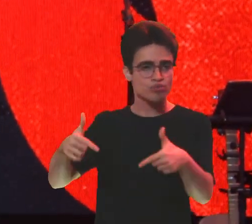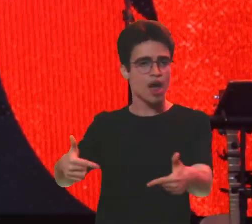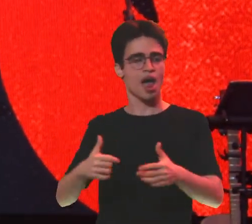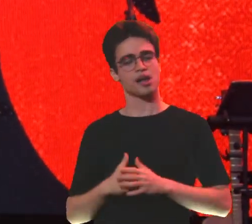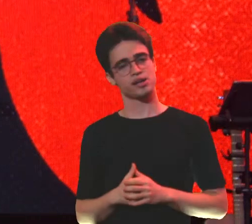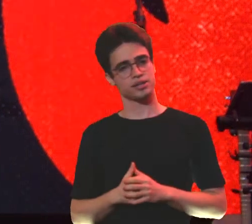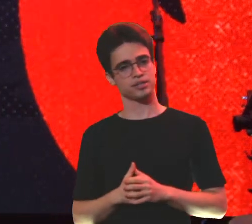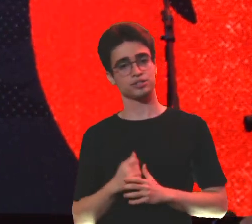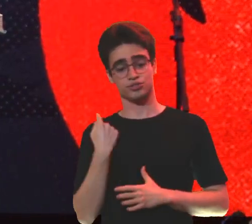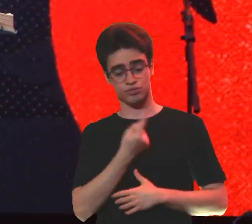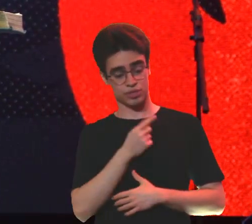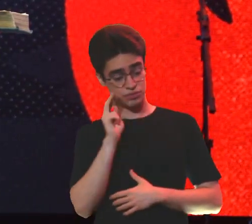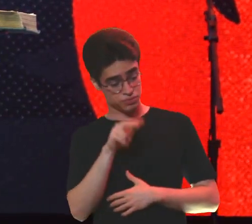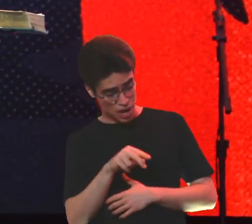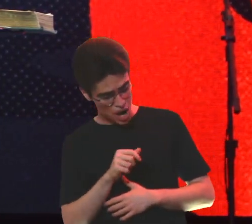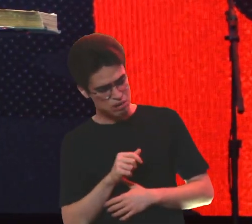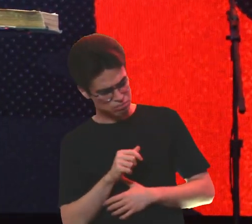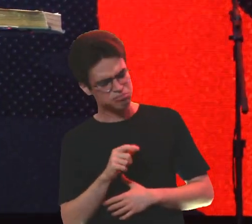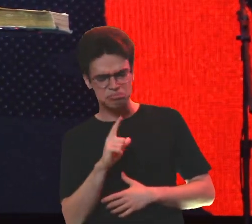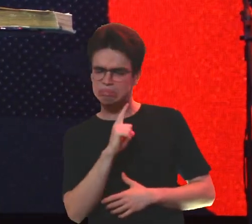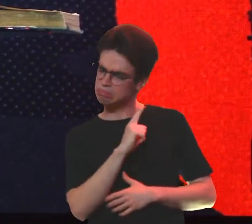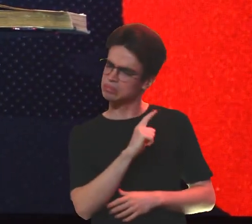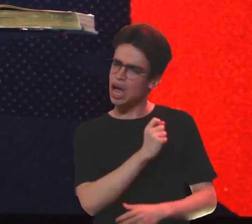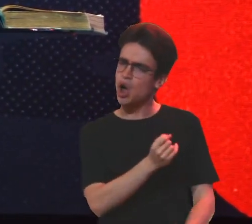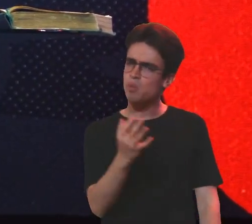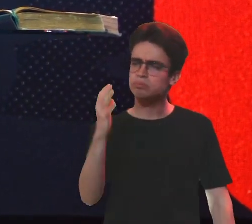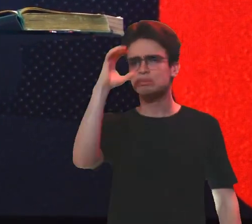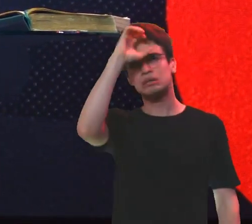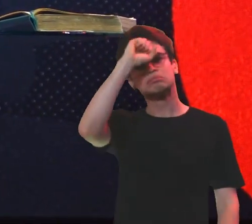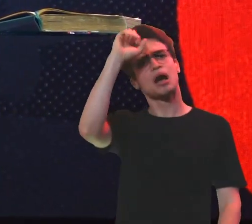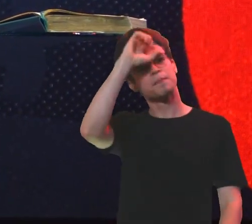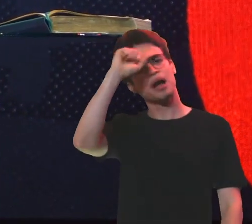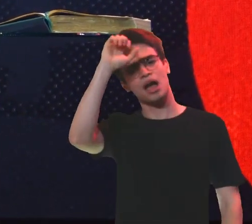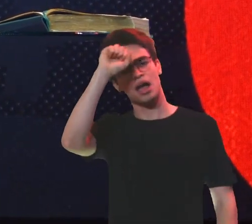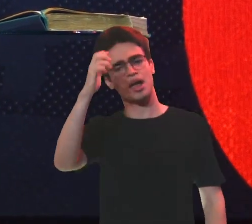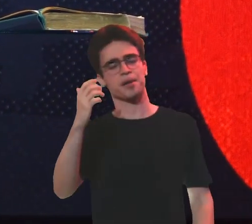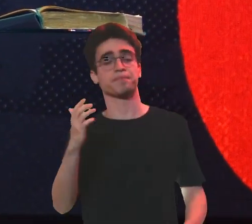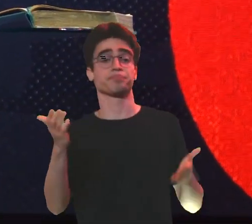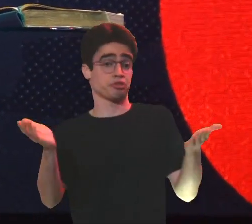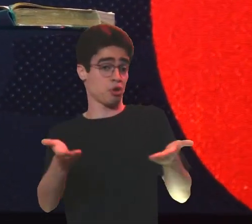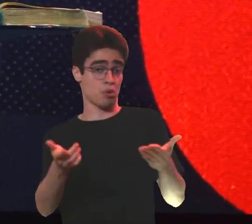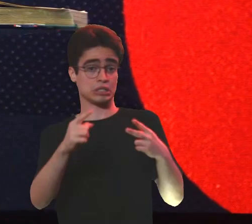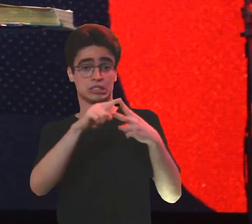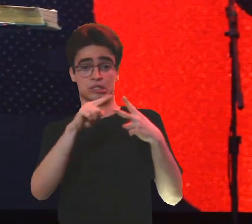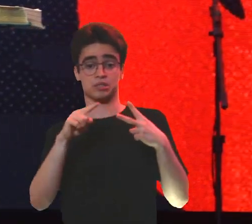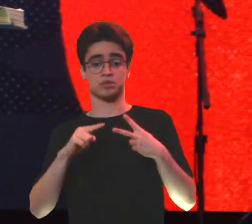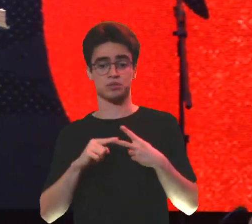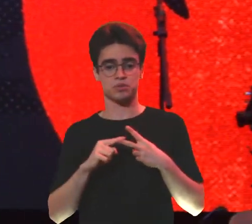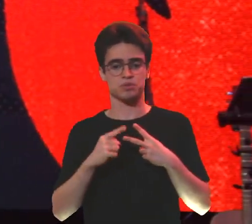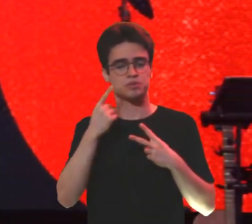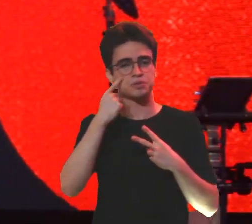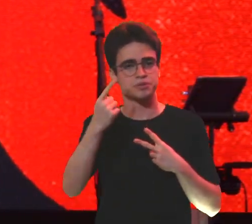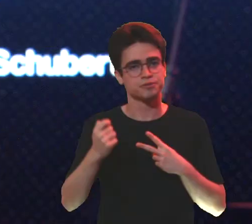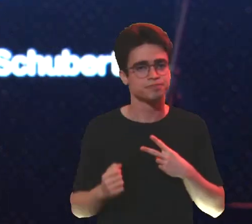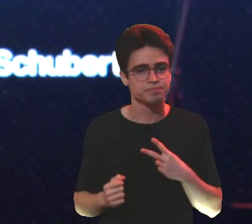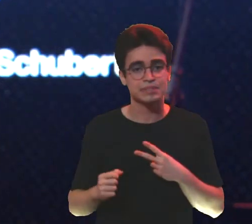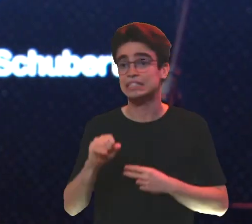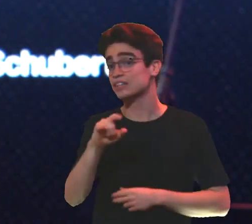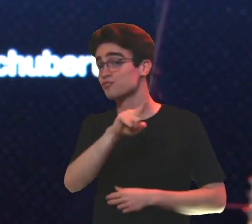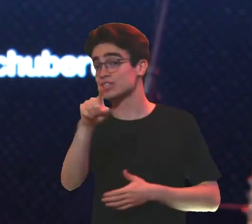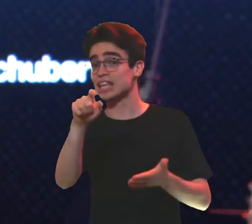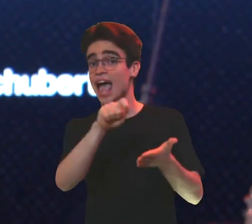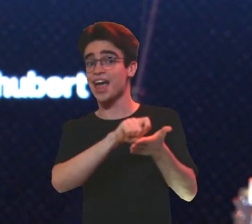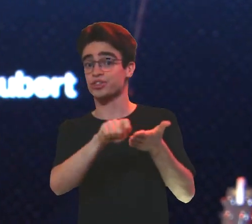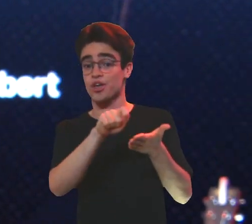para eles, a gente pode aprender algumas coisas, e hoje eu queria destacar duas delas com você. Então, se você está anotando